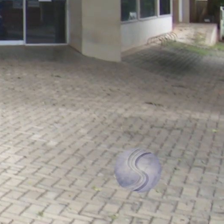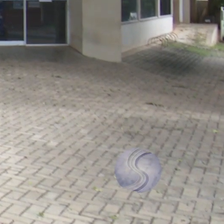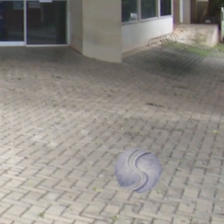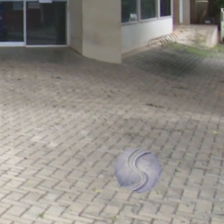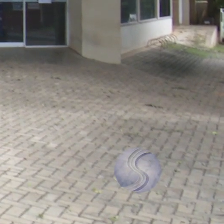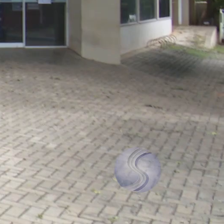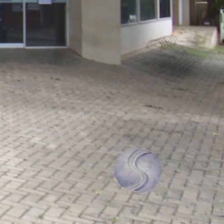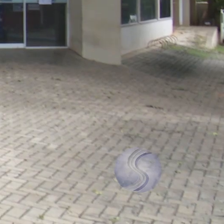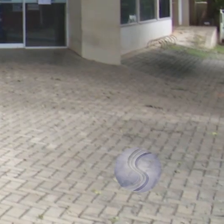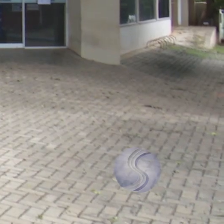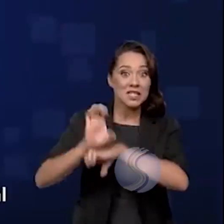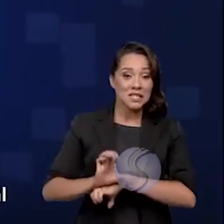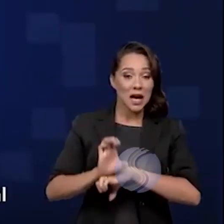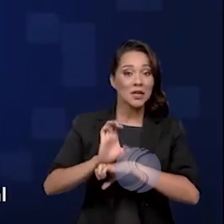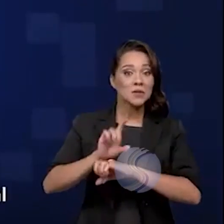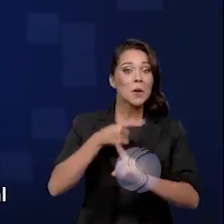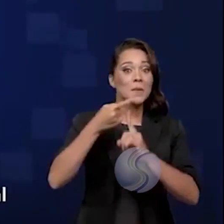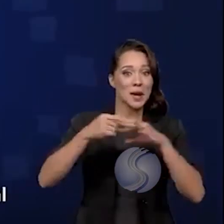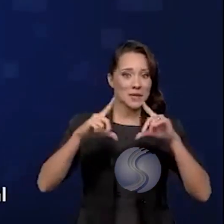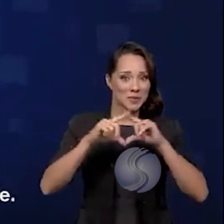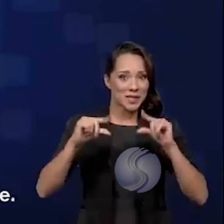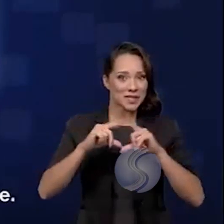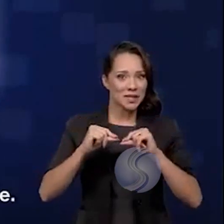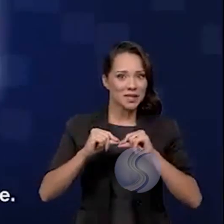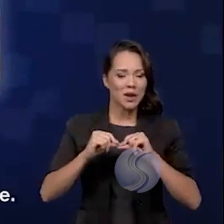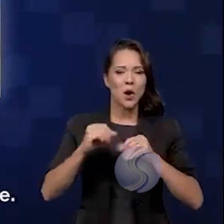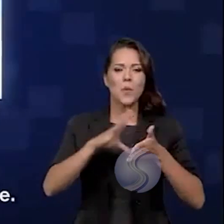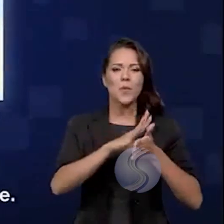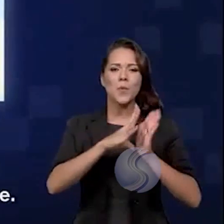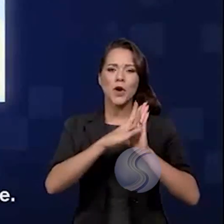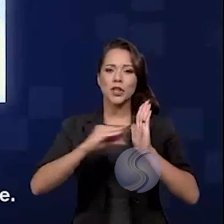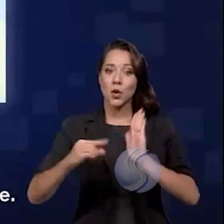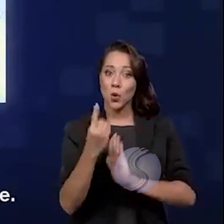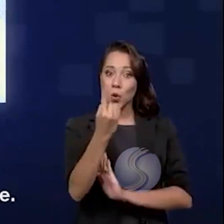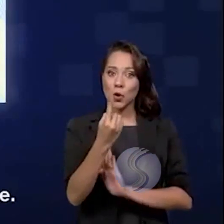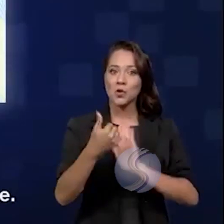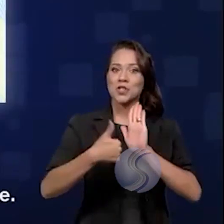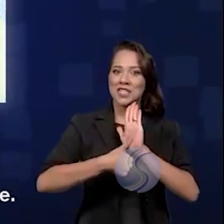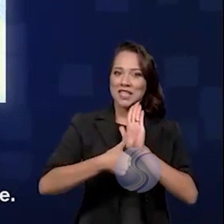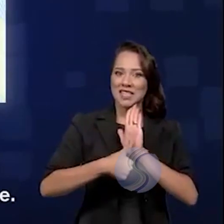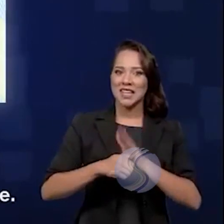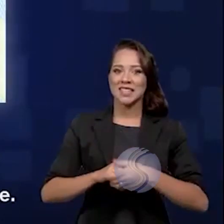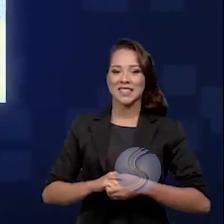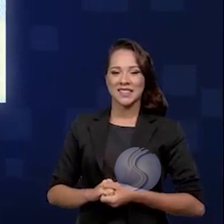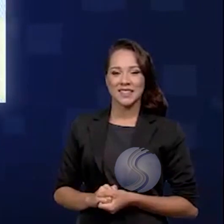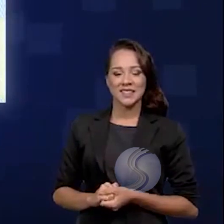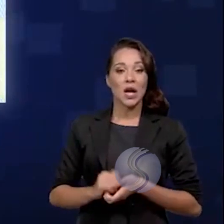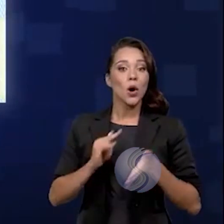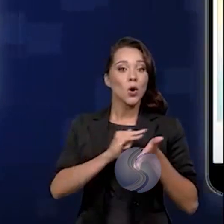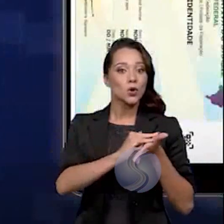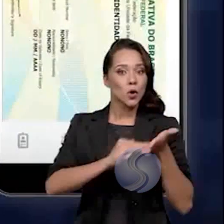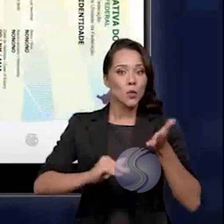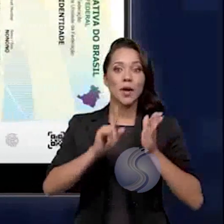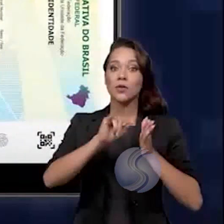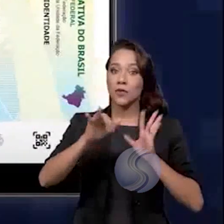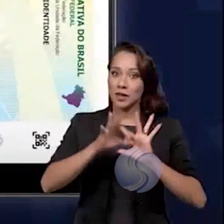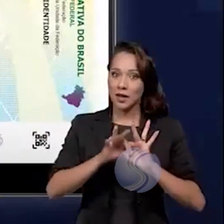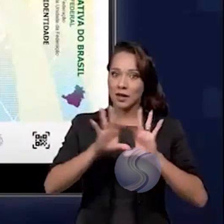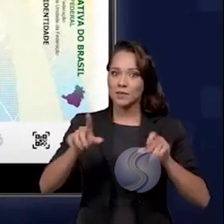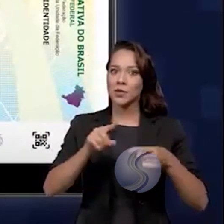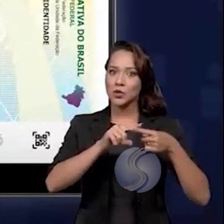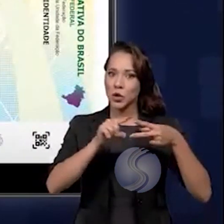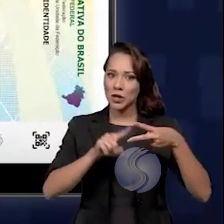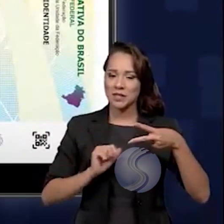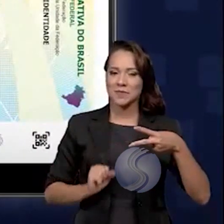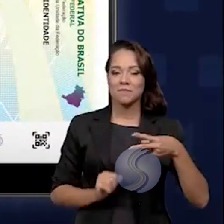terá também a versão digital com código de barras e também autenticidade através do QR Code. Segundo o governo,